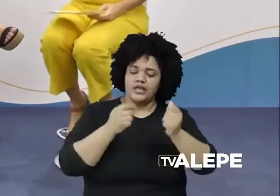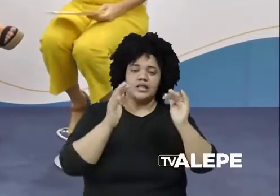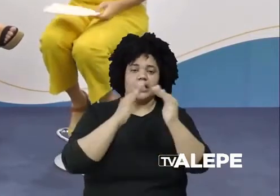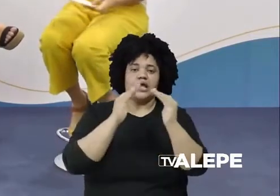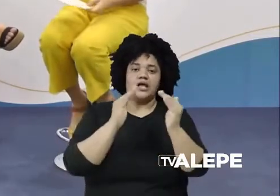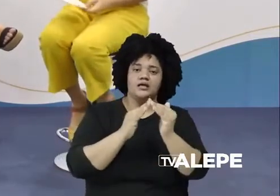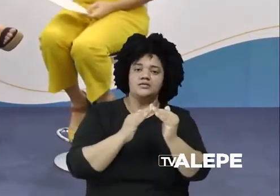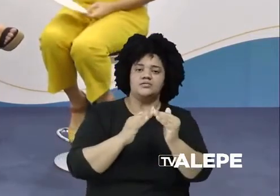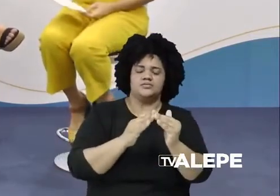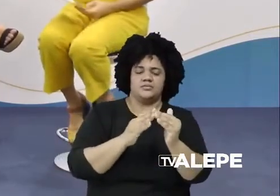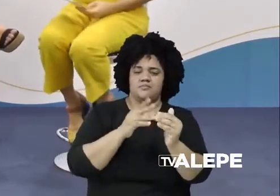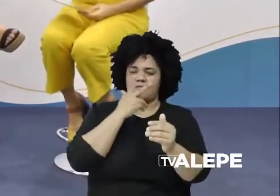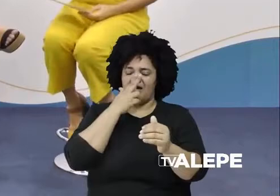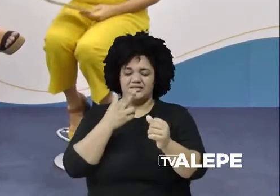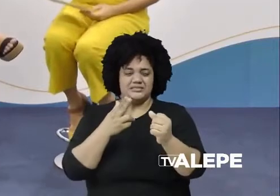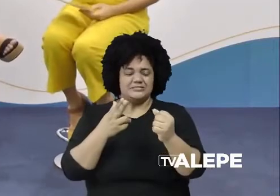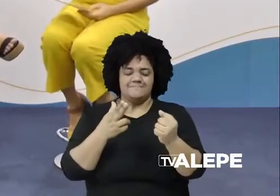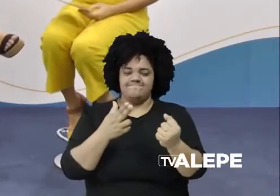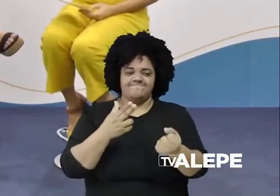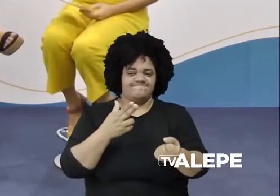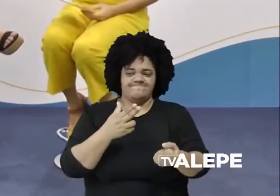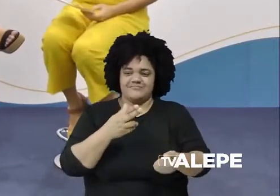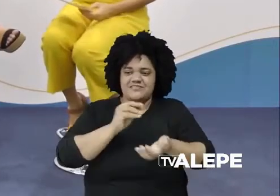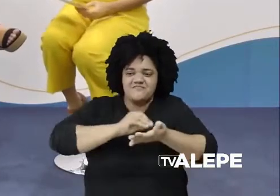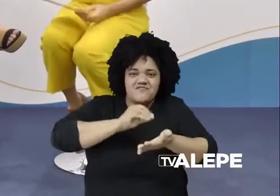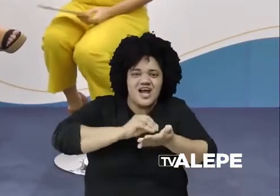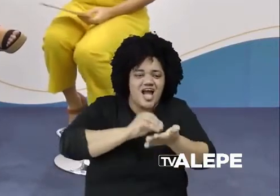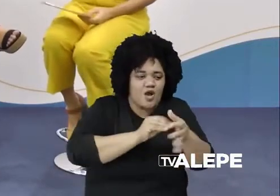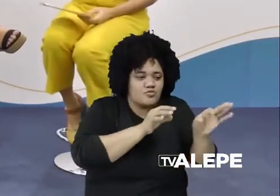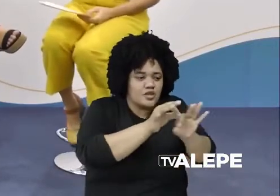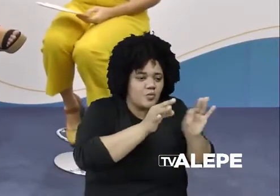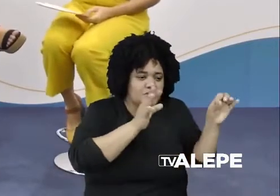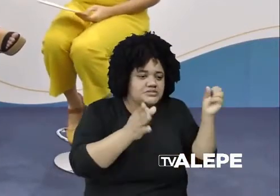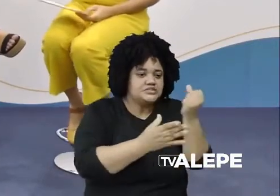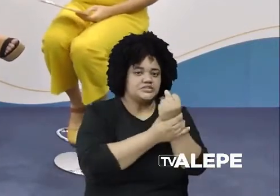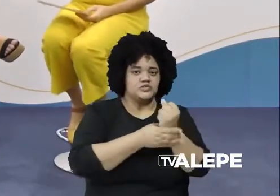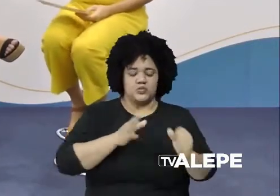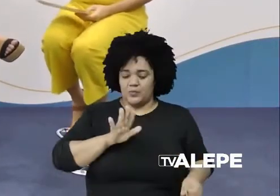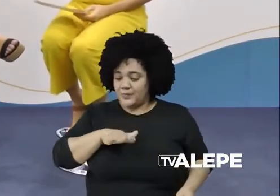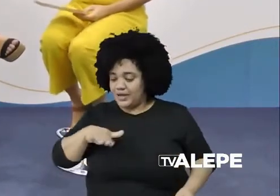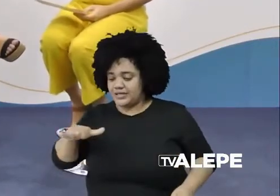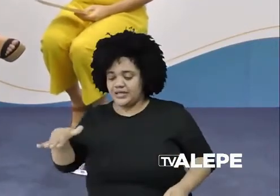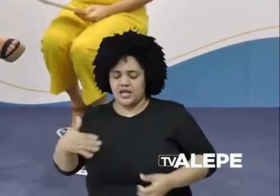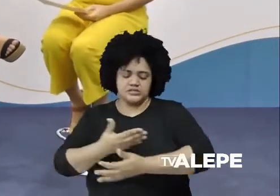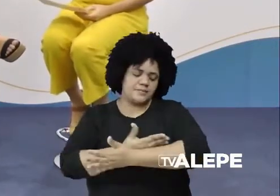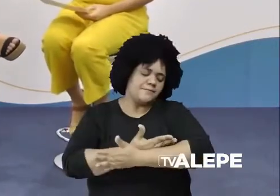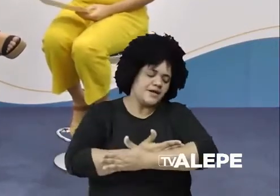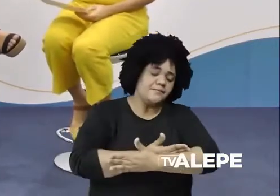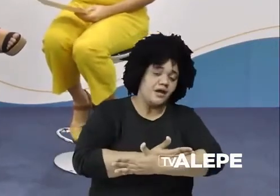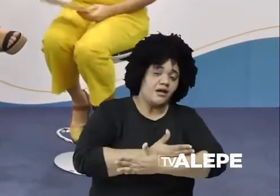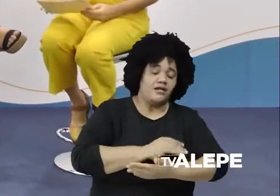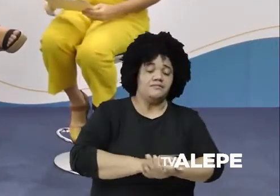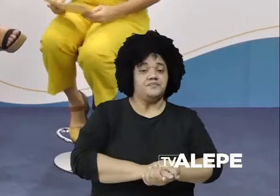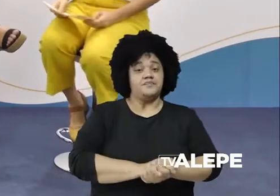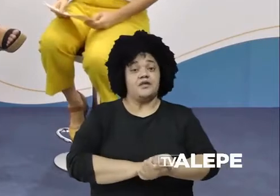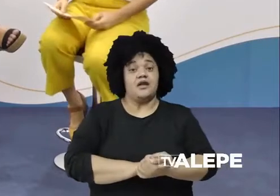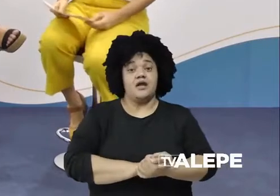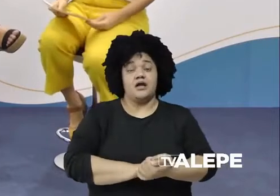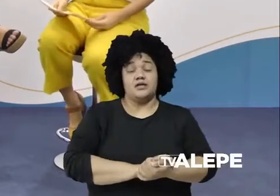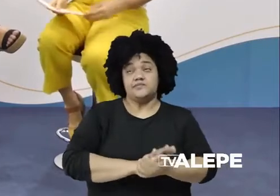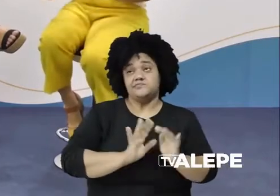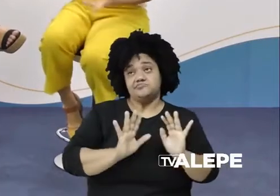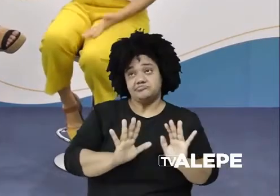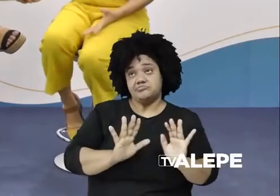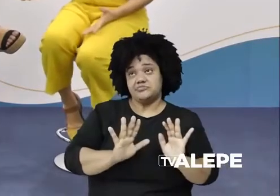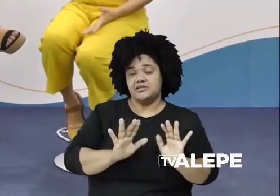nós achamos que estamos seguros porque estamos em casa. Uhum. Para uma criança, né? Para um bebê, tudinho. Ele, digamos,